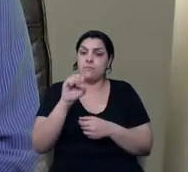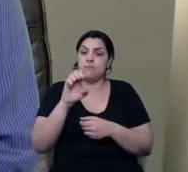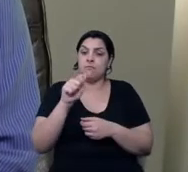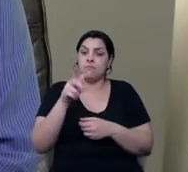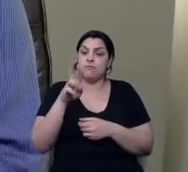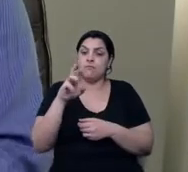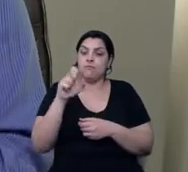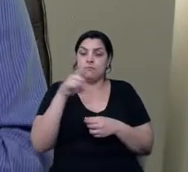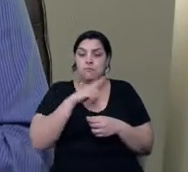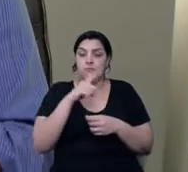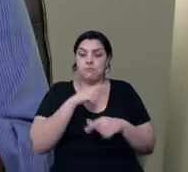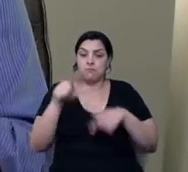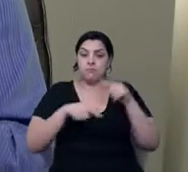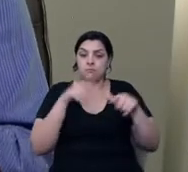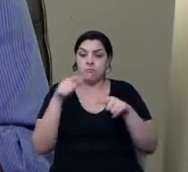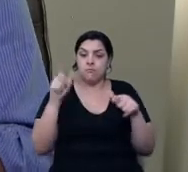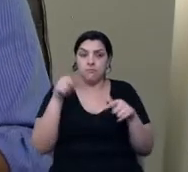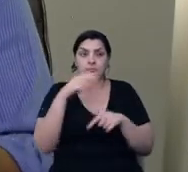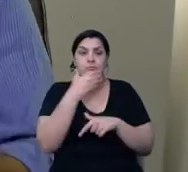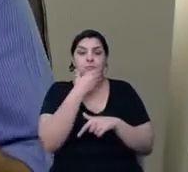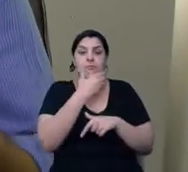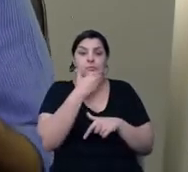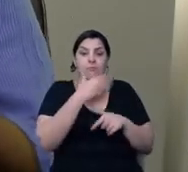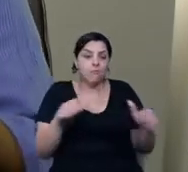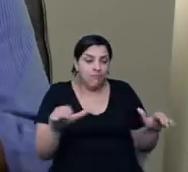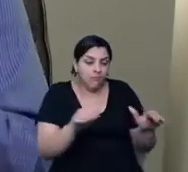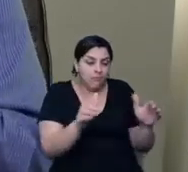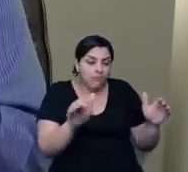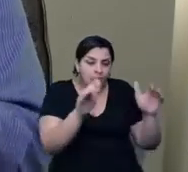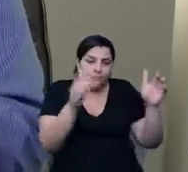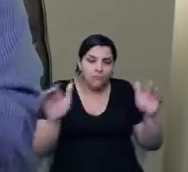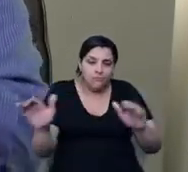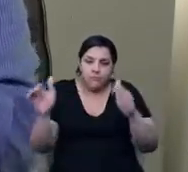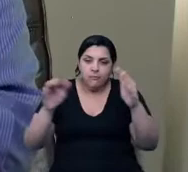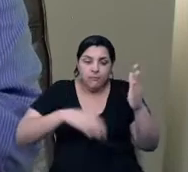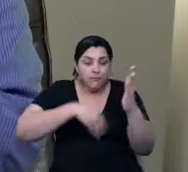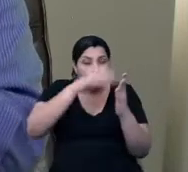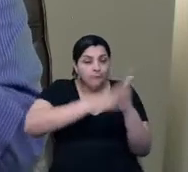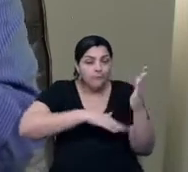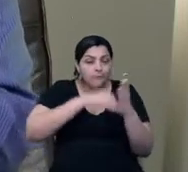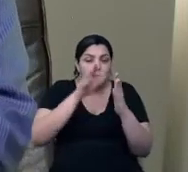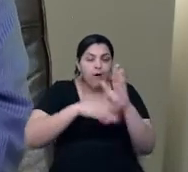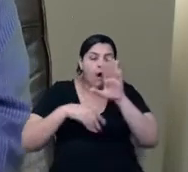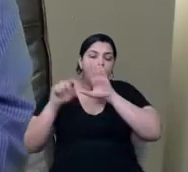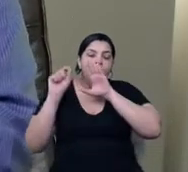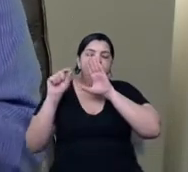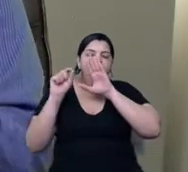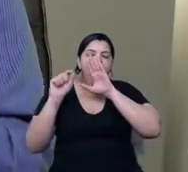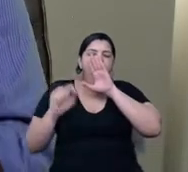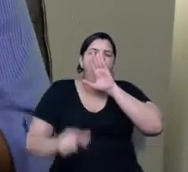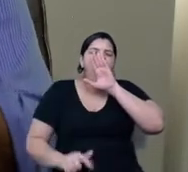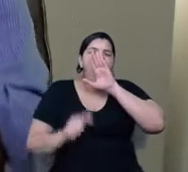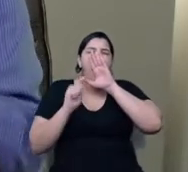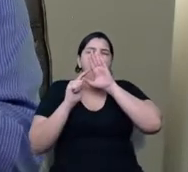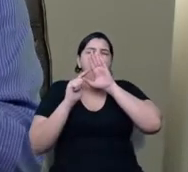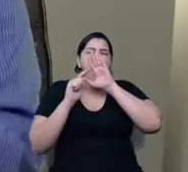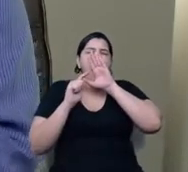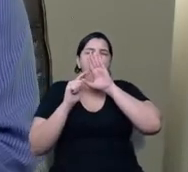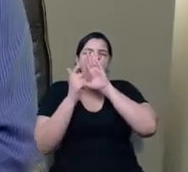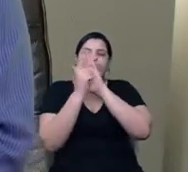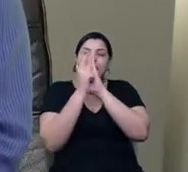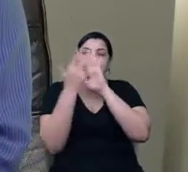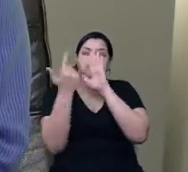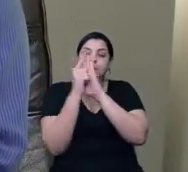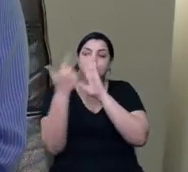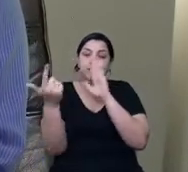os presépios, que eles chamam de lapinhas. Eles pintam uns pedaços de jornais, de papel, para poder fazer os presépios. E